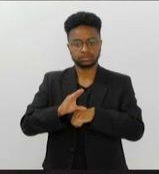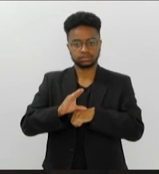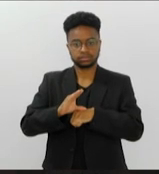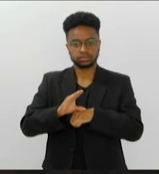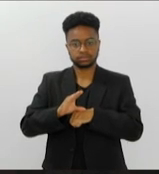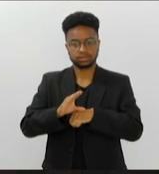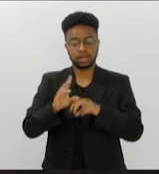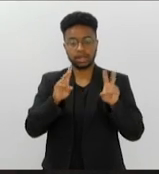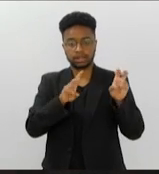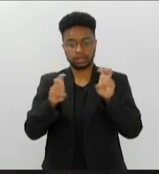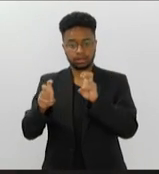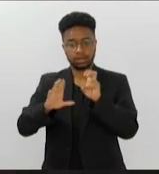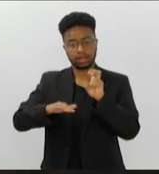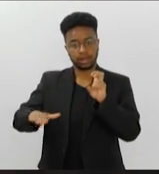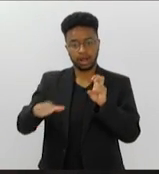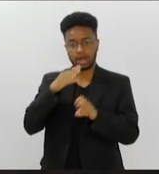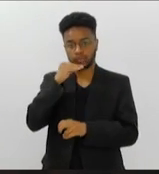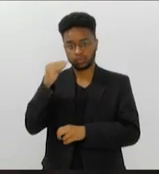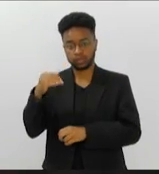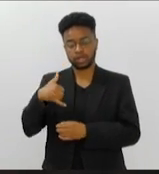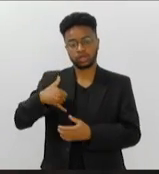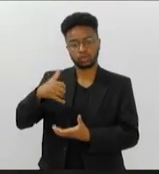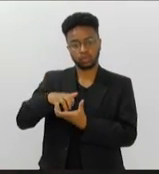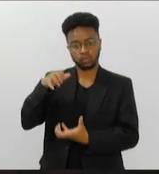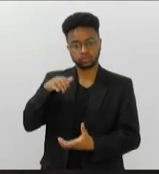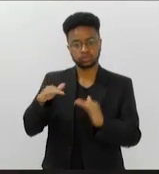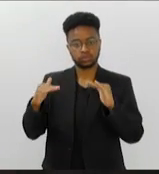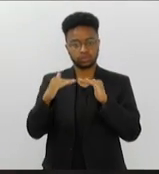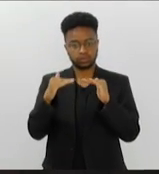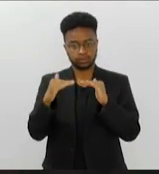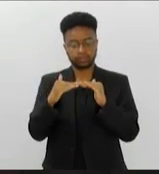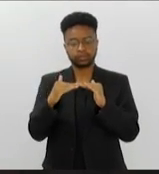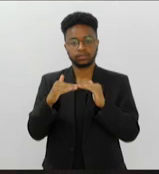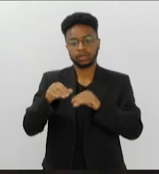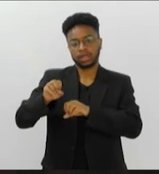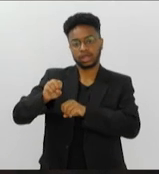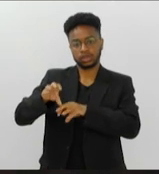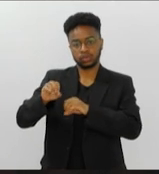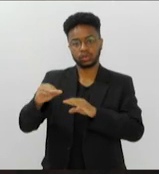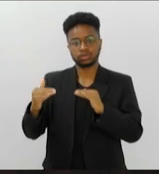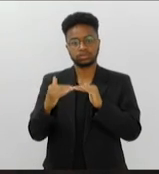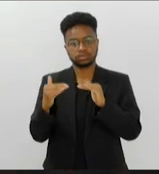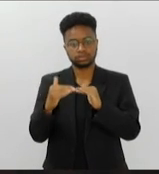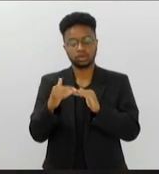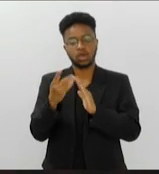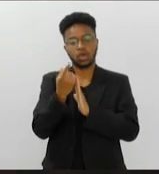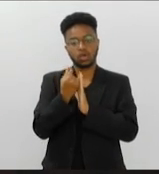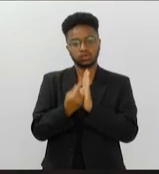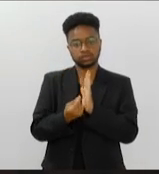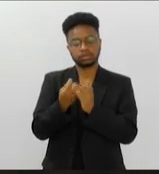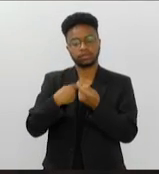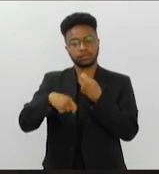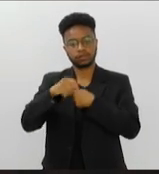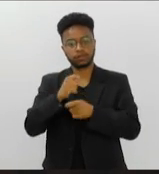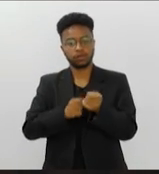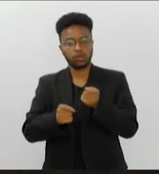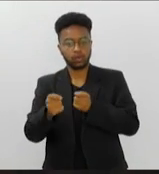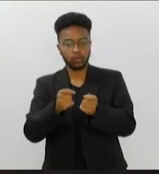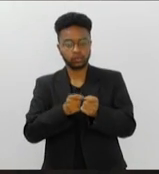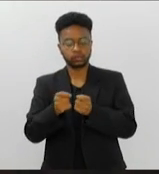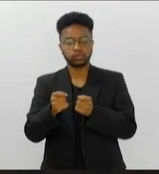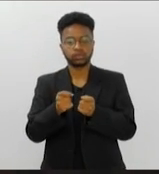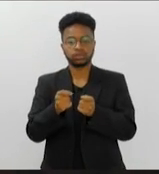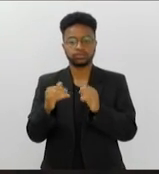de Assuntos da Criança, do Adolescente e do Idoso, favorável, de Educação, favorável, de Orçamento, Finanças, Fiscalização